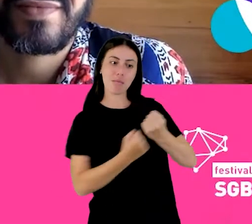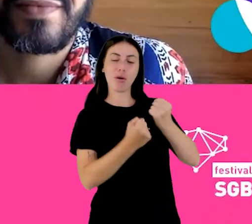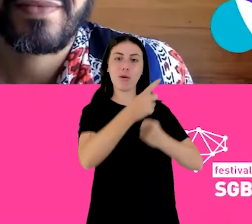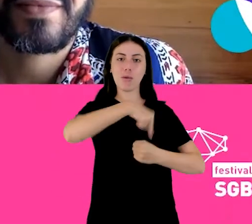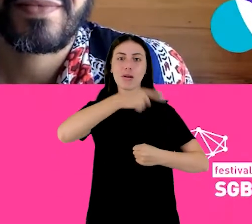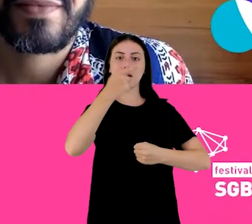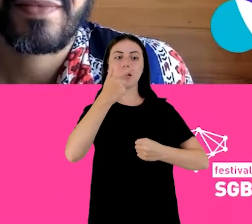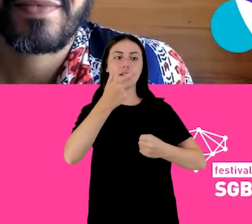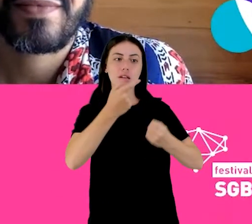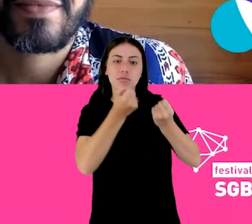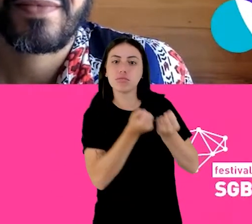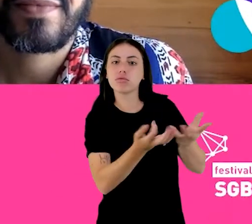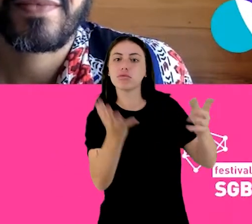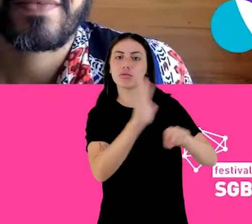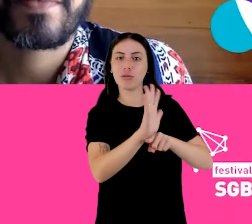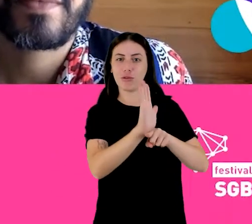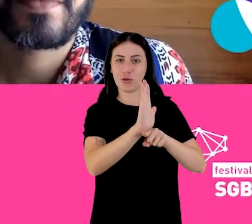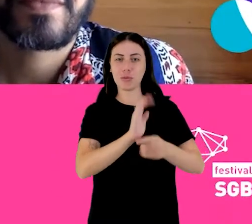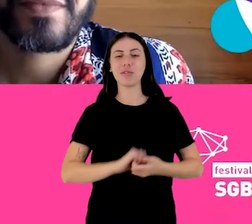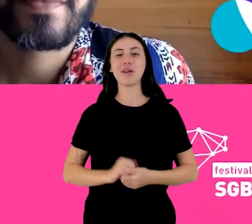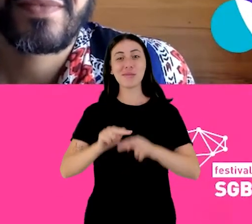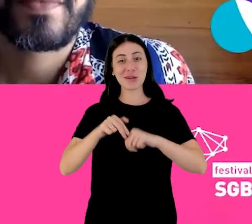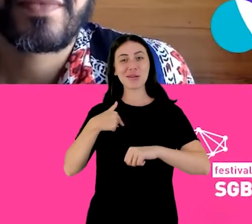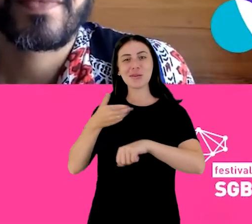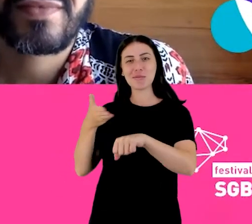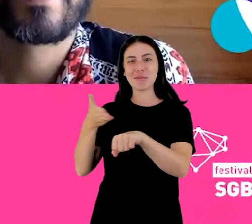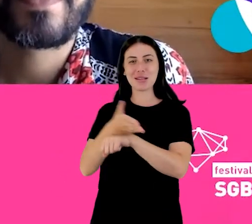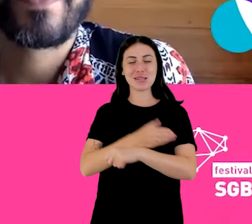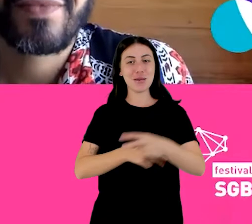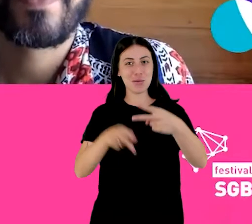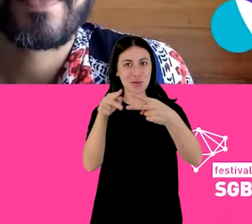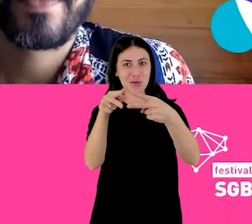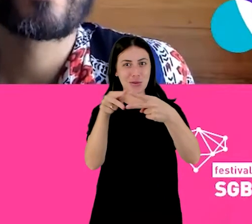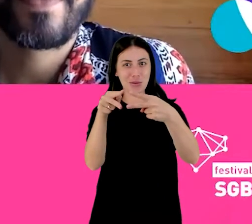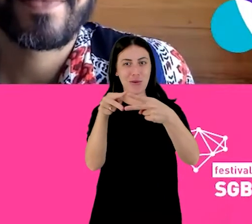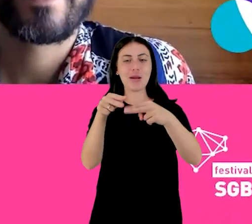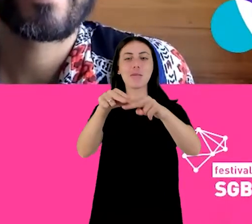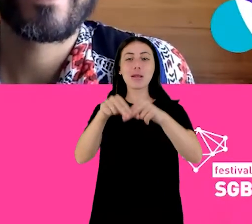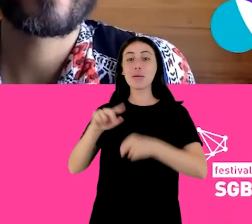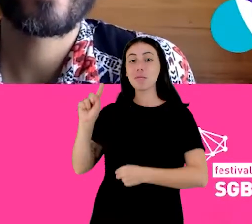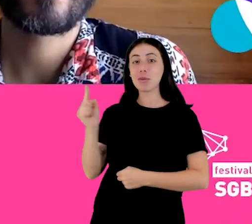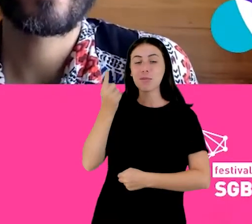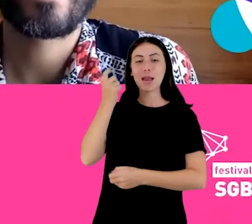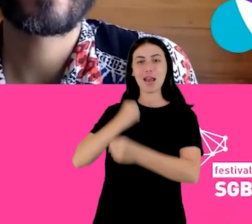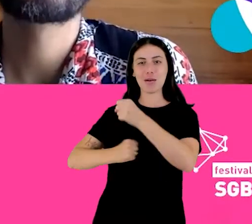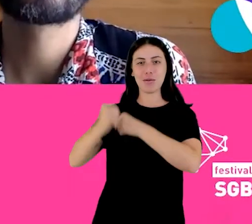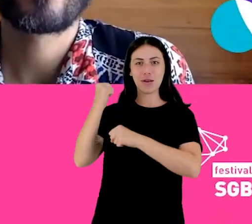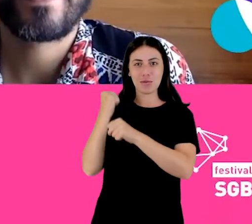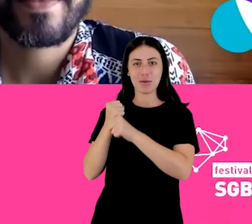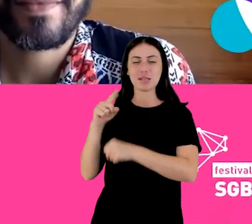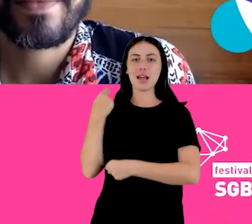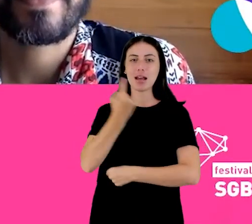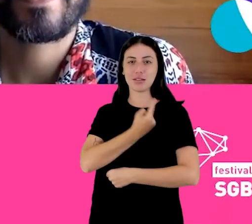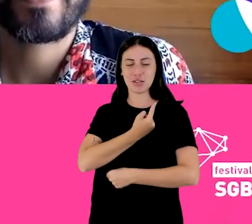adiante, ter uma maior potência de alcance, além da tela do cinema. E aí eu faço parte desse grupo, e